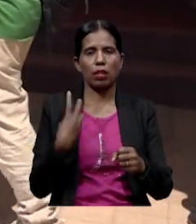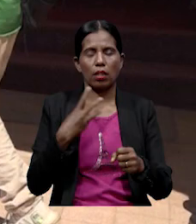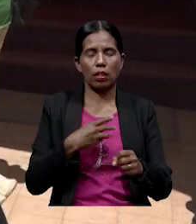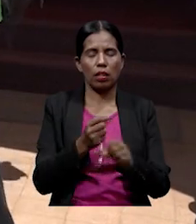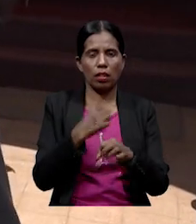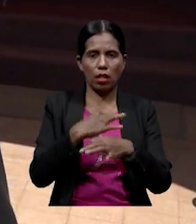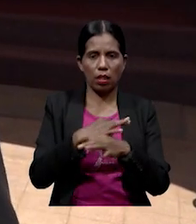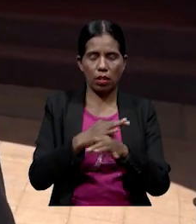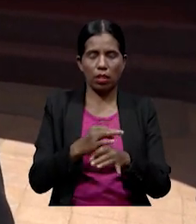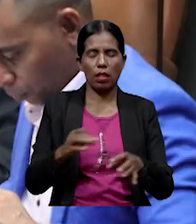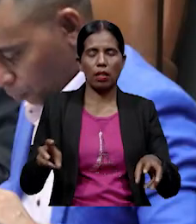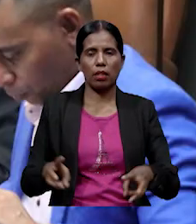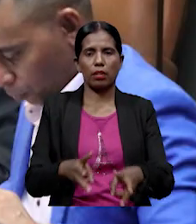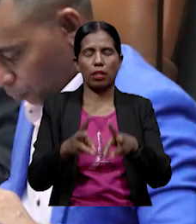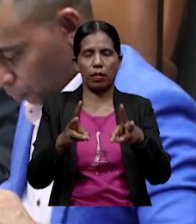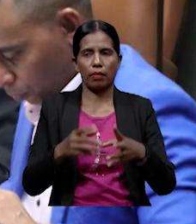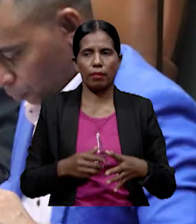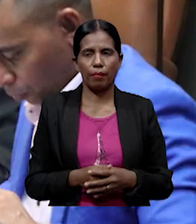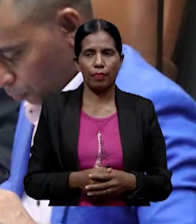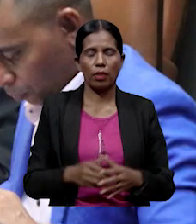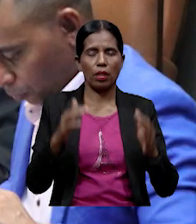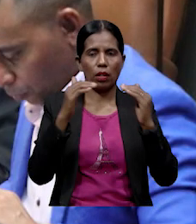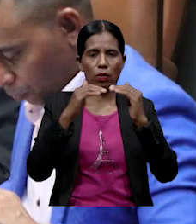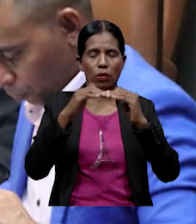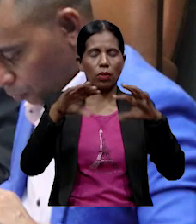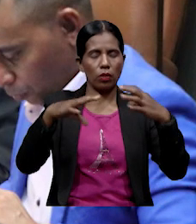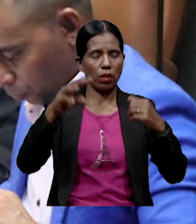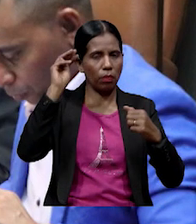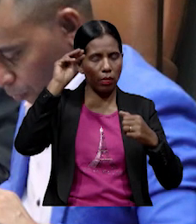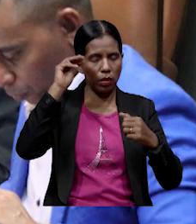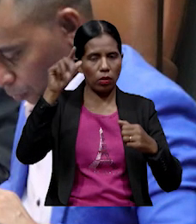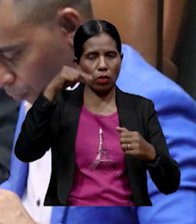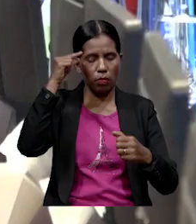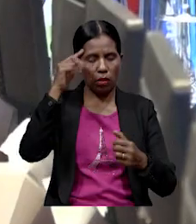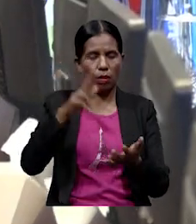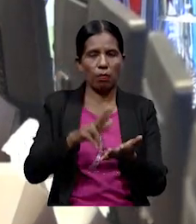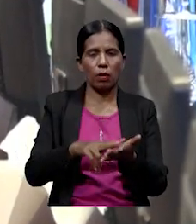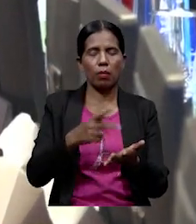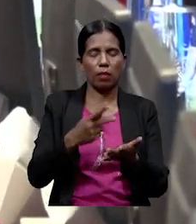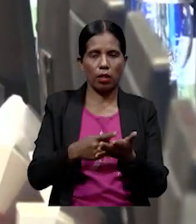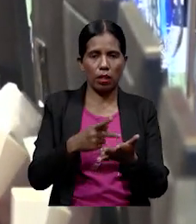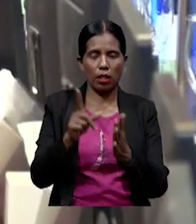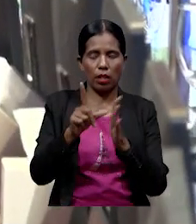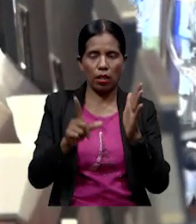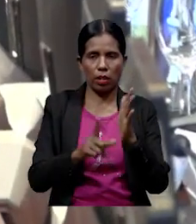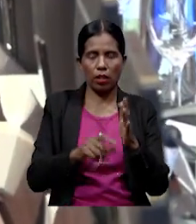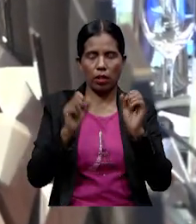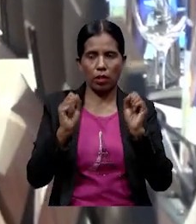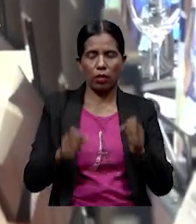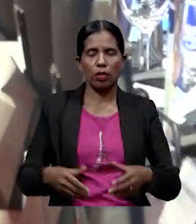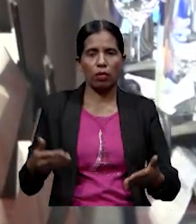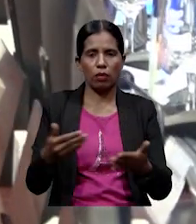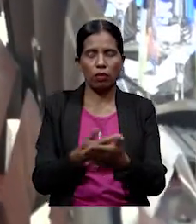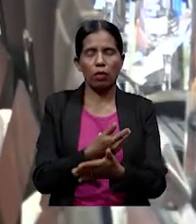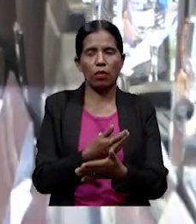da estrada refere. E a reunião Conselho Ministro, né? Governo mos aprova projeto decreto-lei com o regime jurídico FOM.